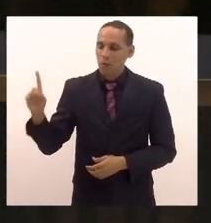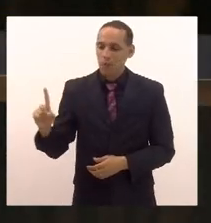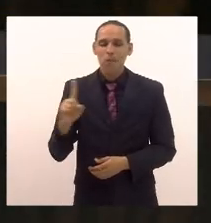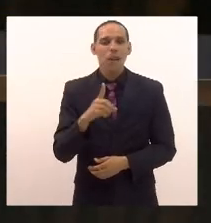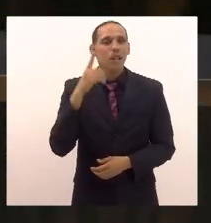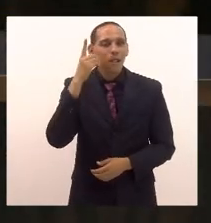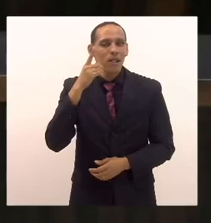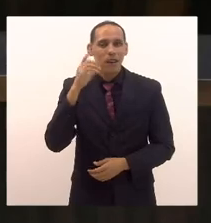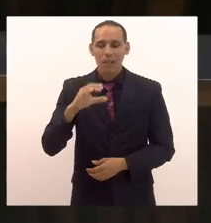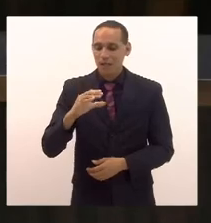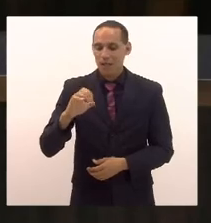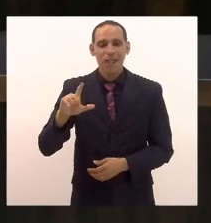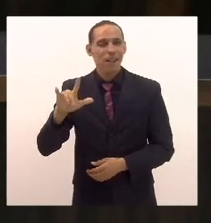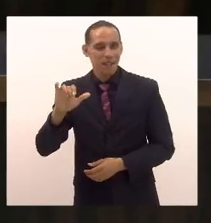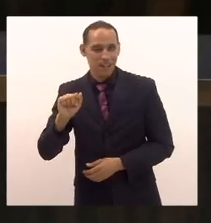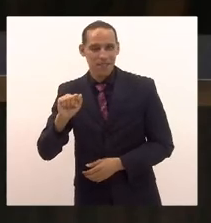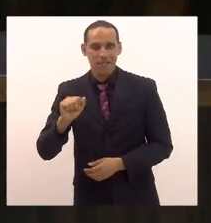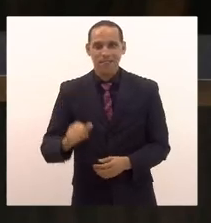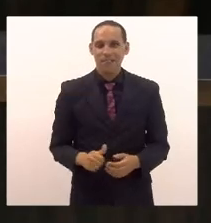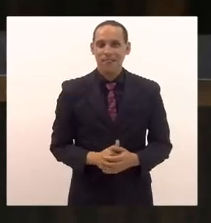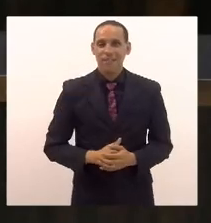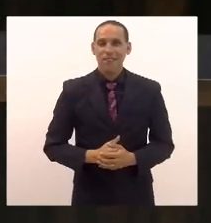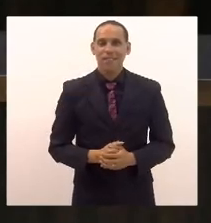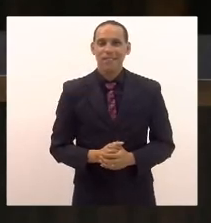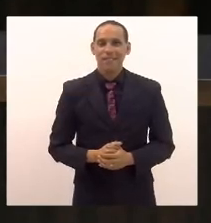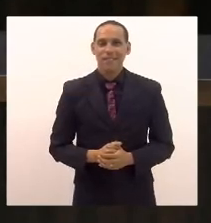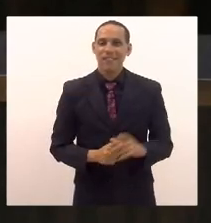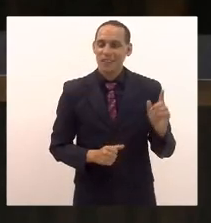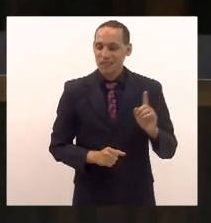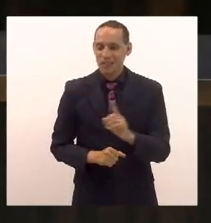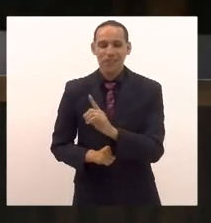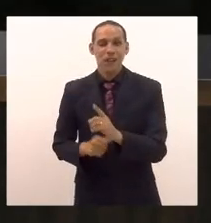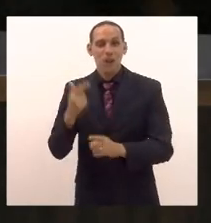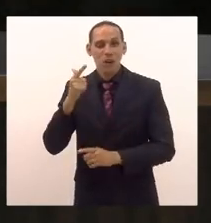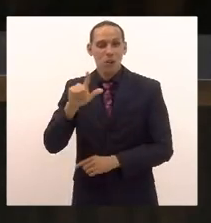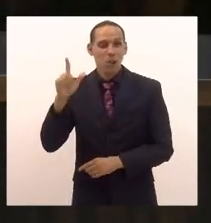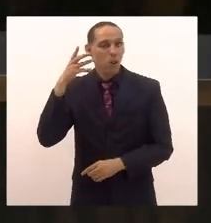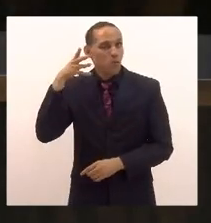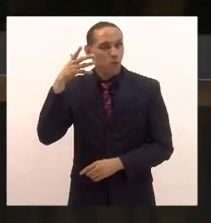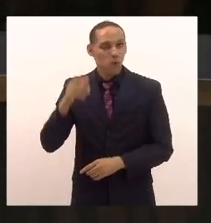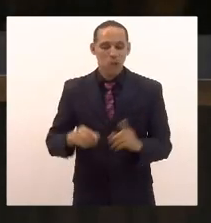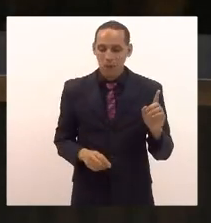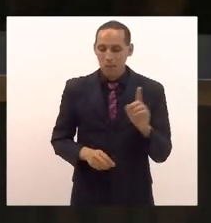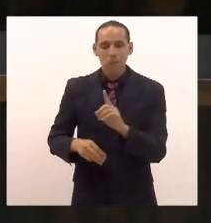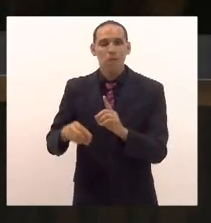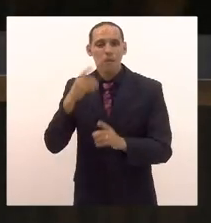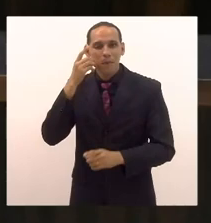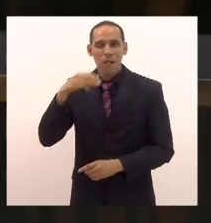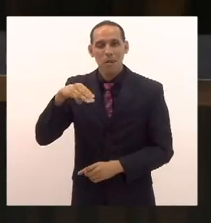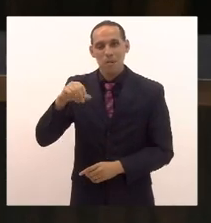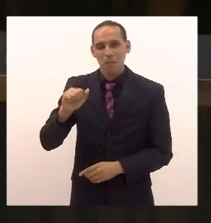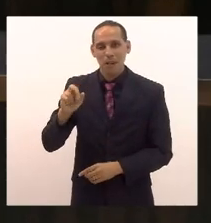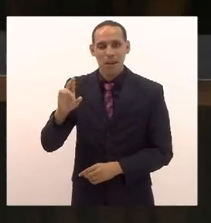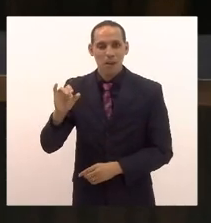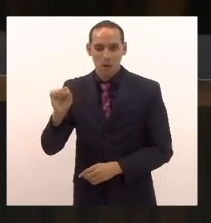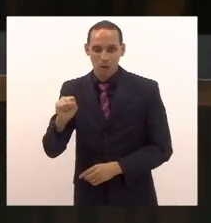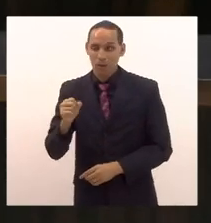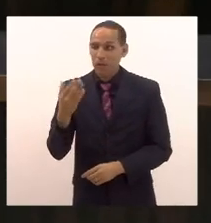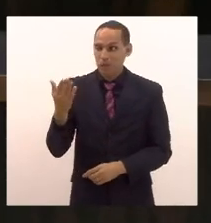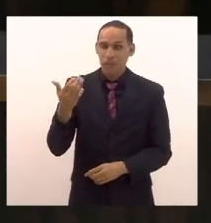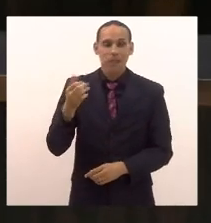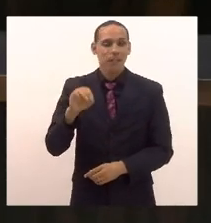escrita Nobre deputada Célia Jordão e logo em seguida Deputado Marcos Abrahão 10